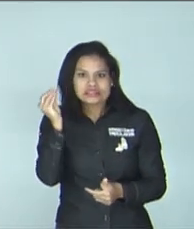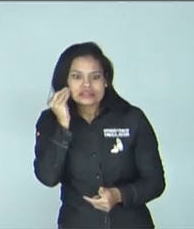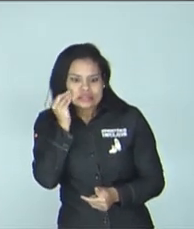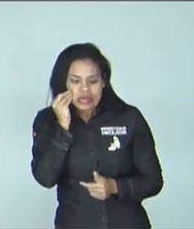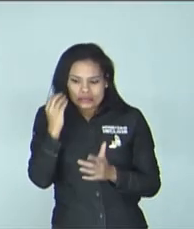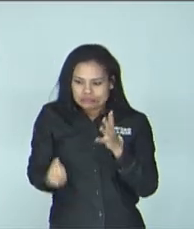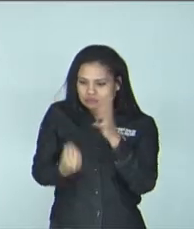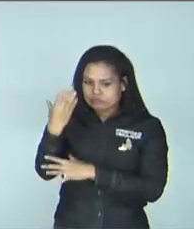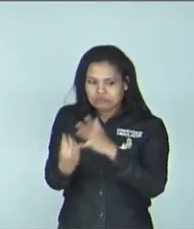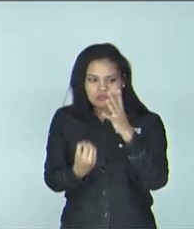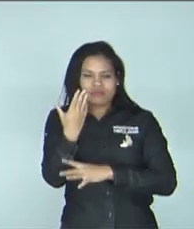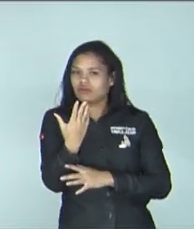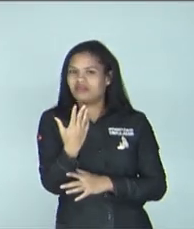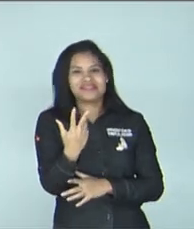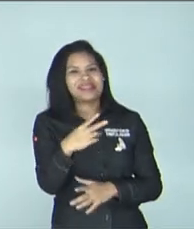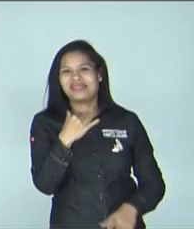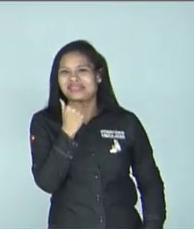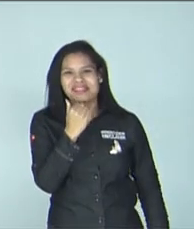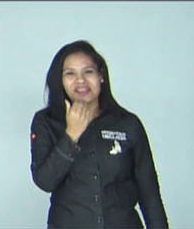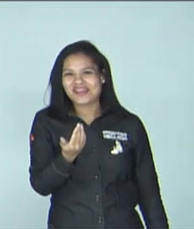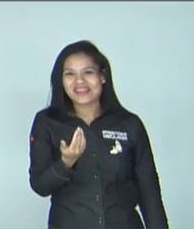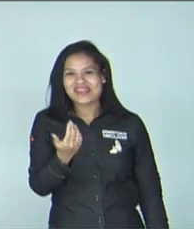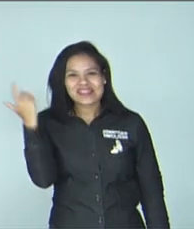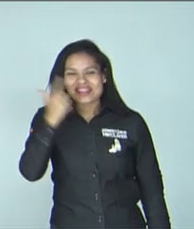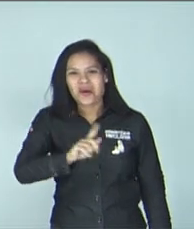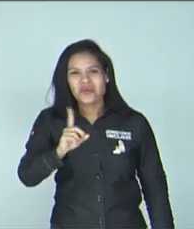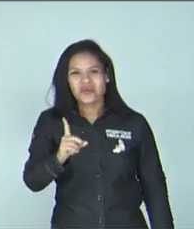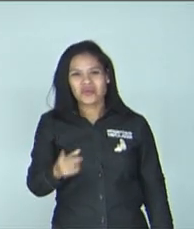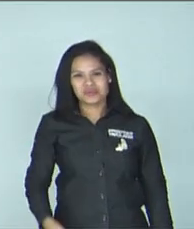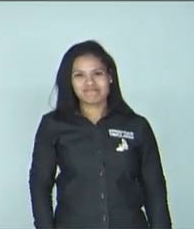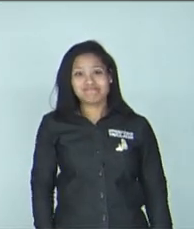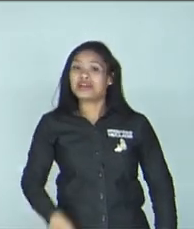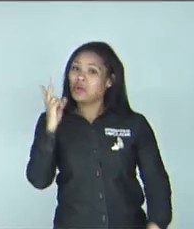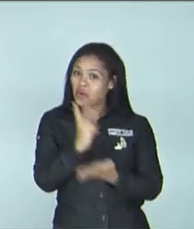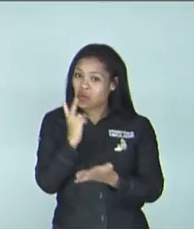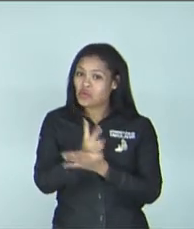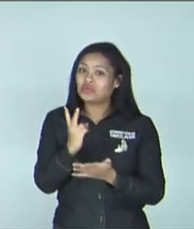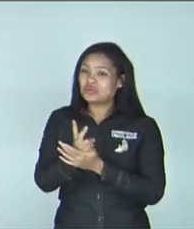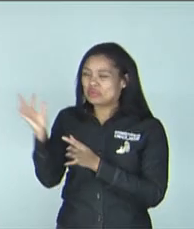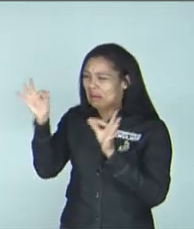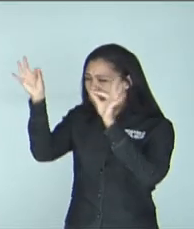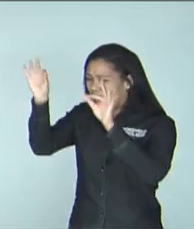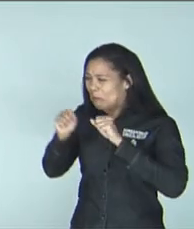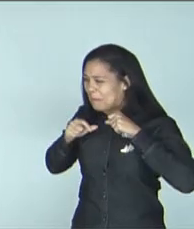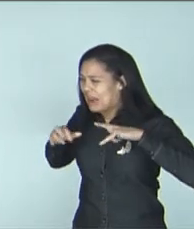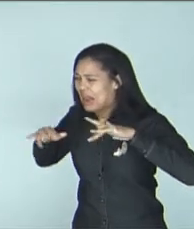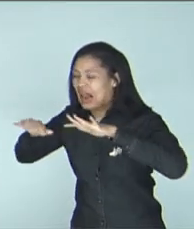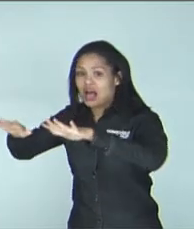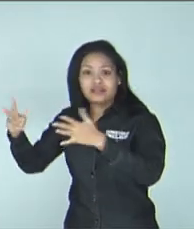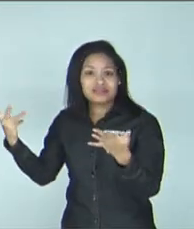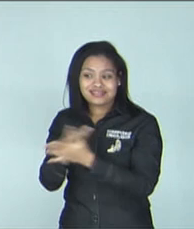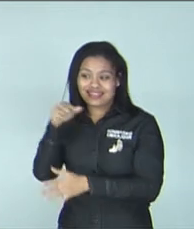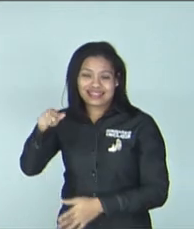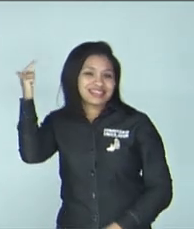os piolhos infestavam os homens e os animais e agora olha só olha